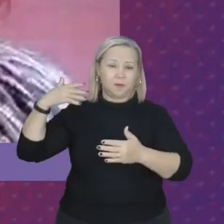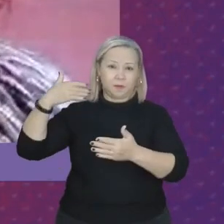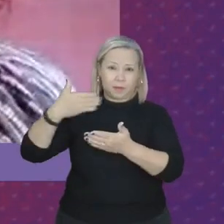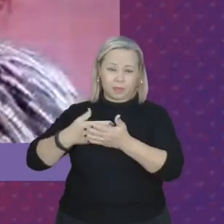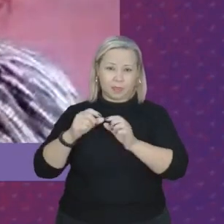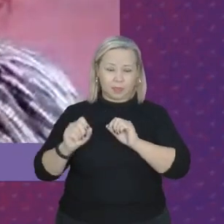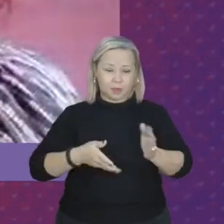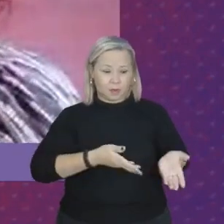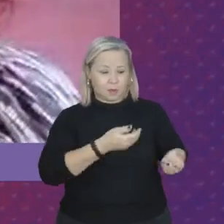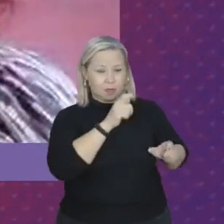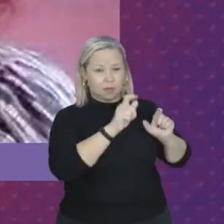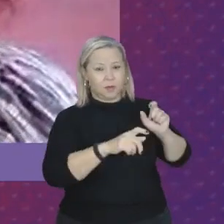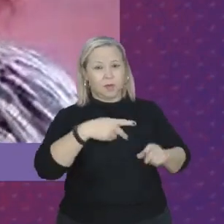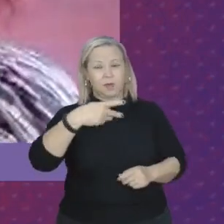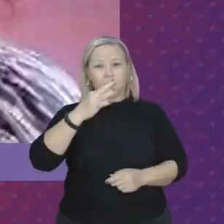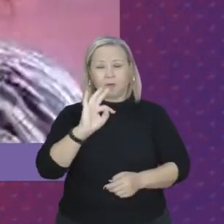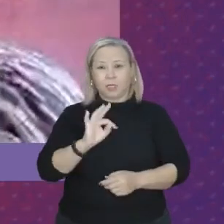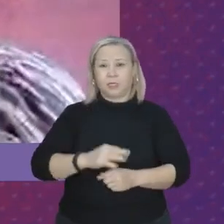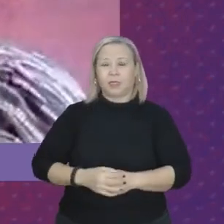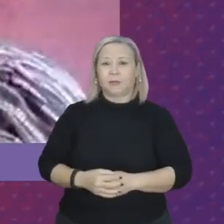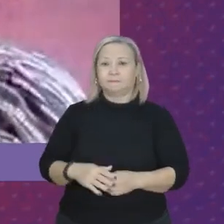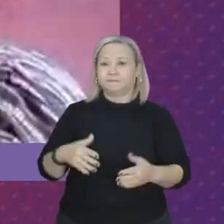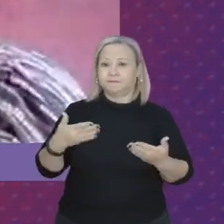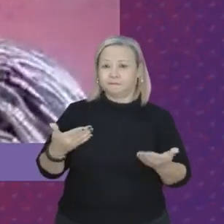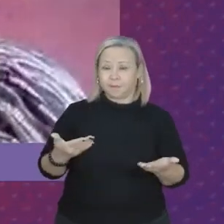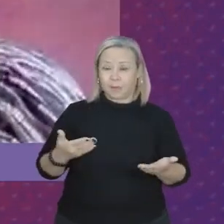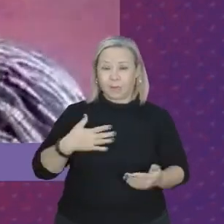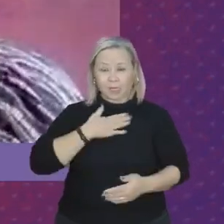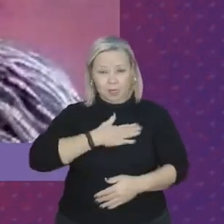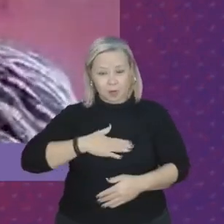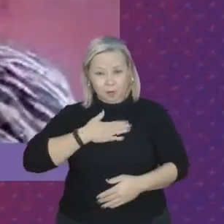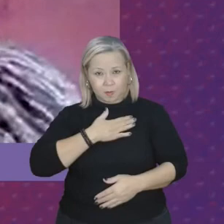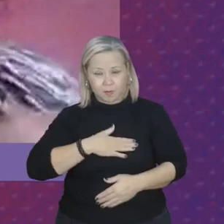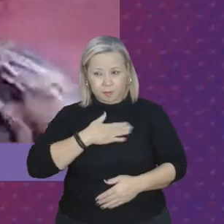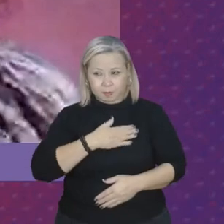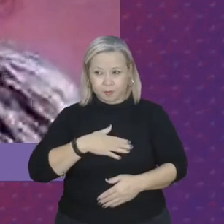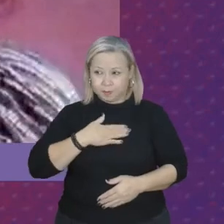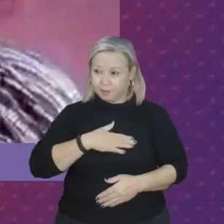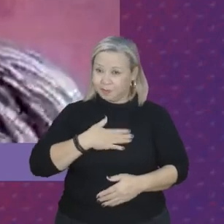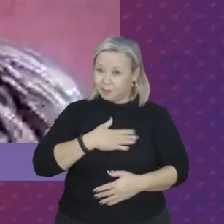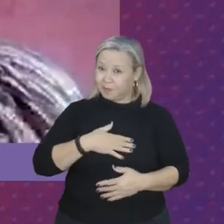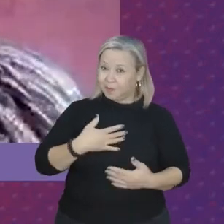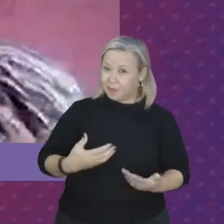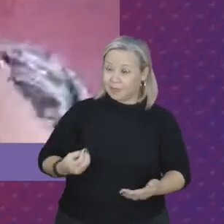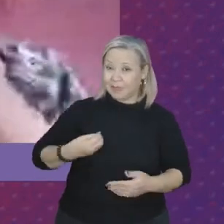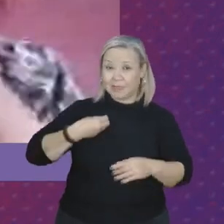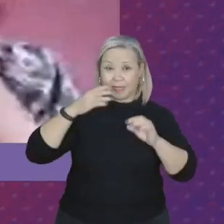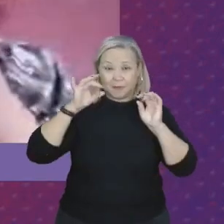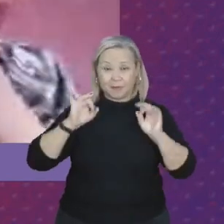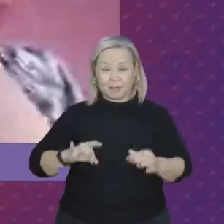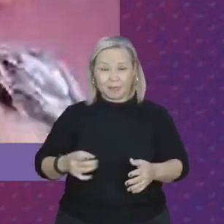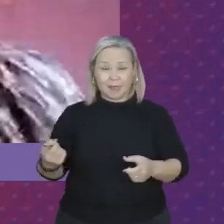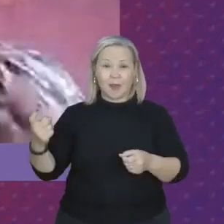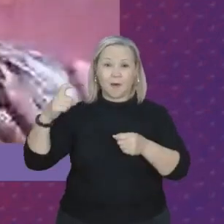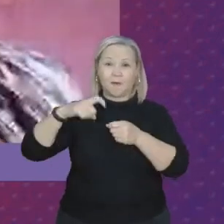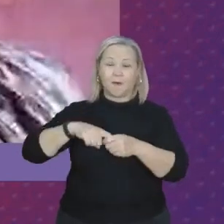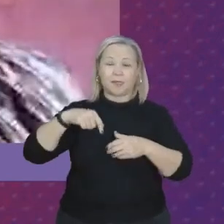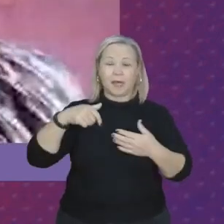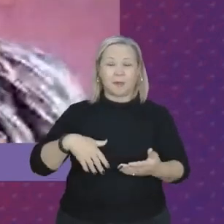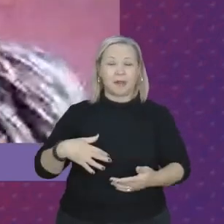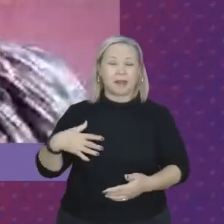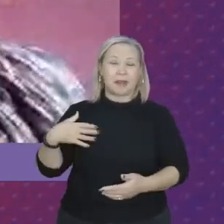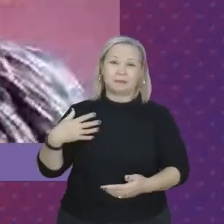na juventude do PT, então é um prazer, tá inenarrável voltar para cá, né? Depois de tanto